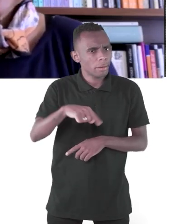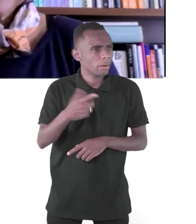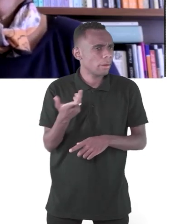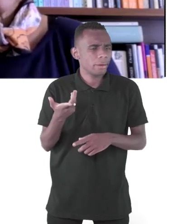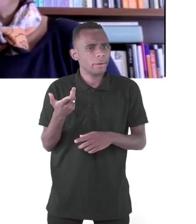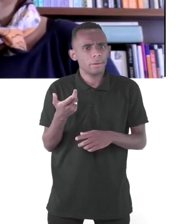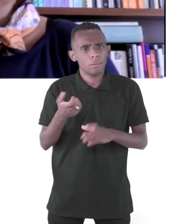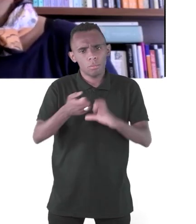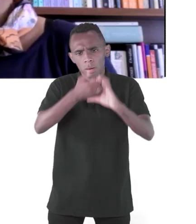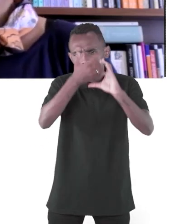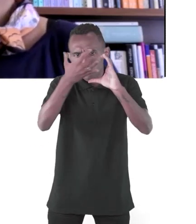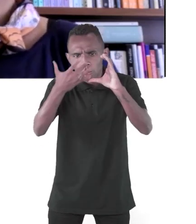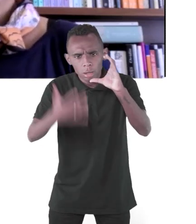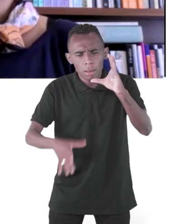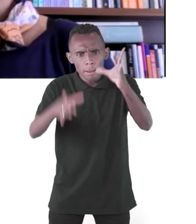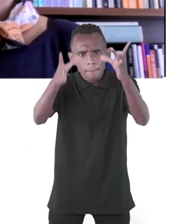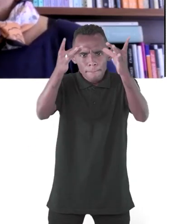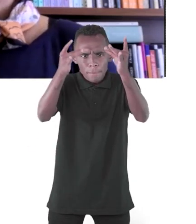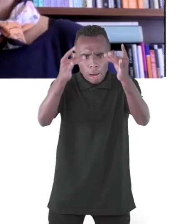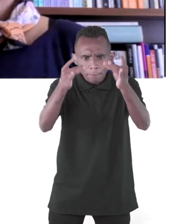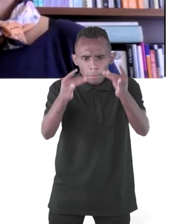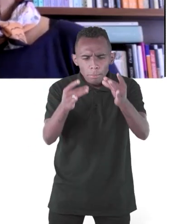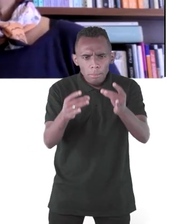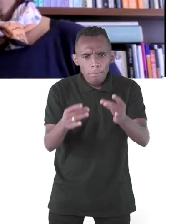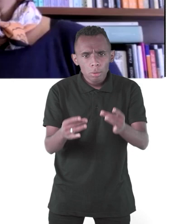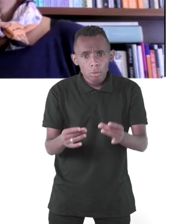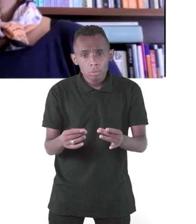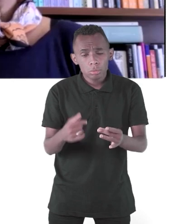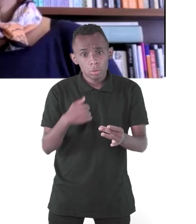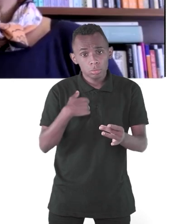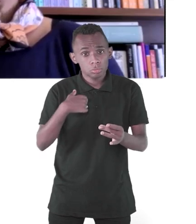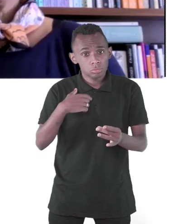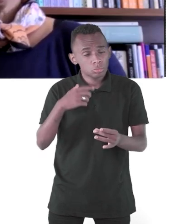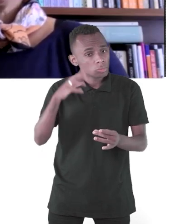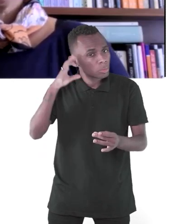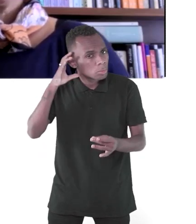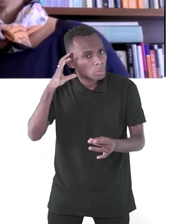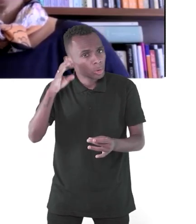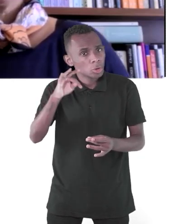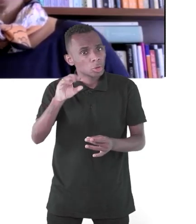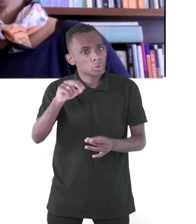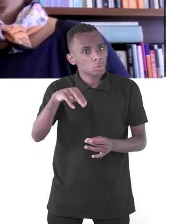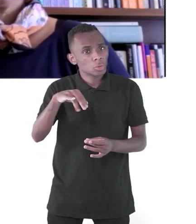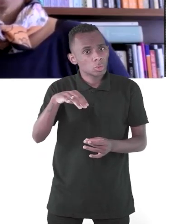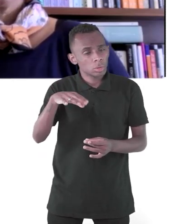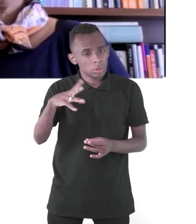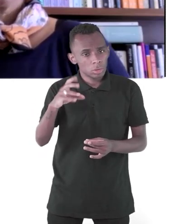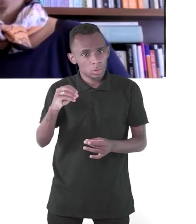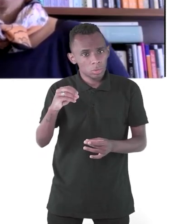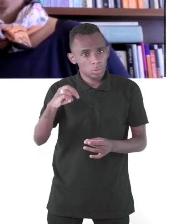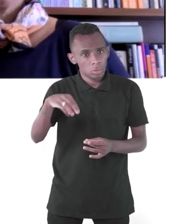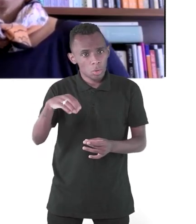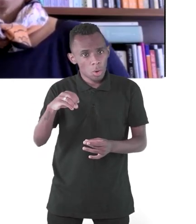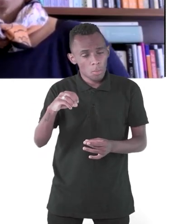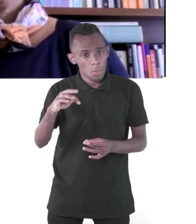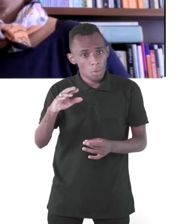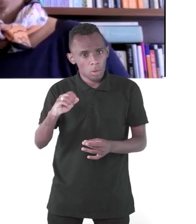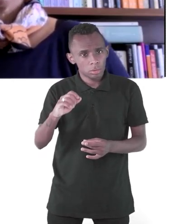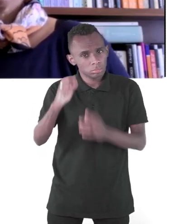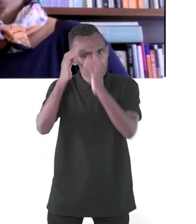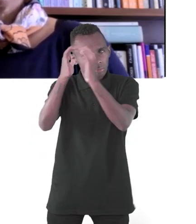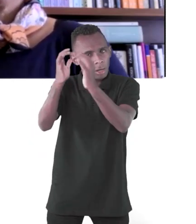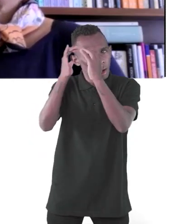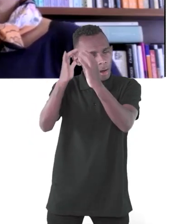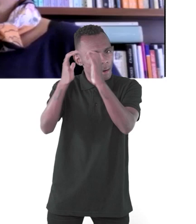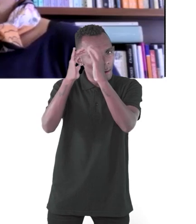sofisticação estilística e melódica. Eu ouço Toninho Horta, eu entendo Toninho Horta, porque tem uma coisa aqui dentro do meu